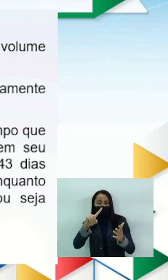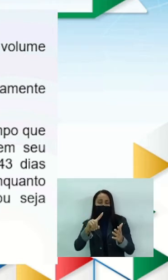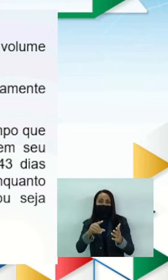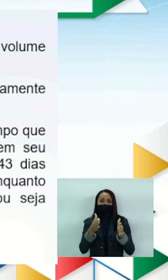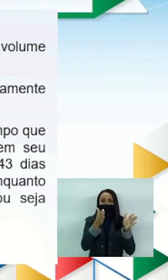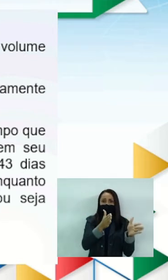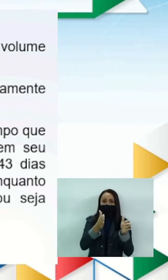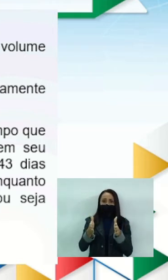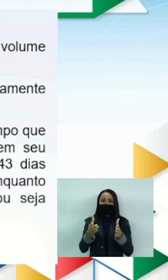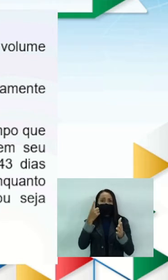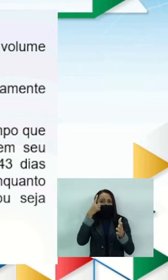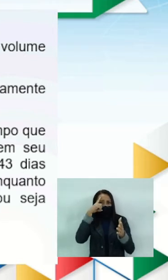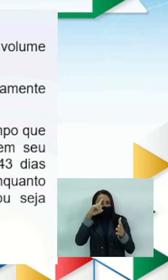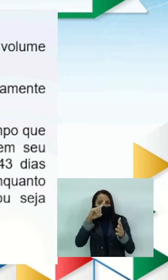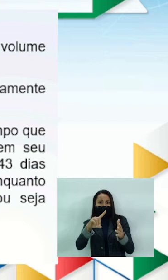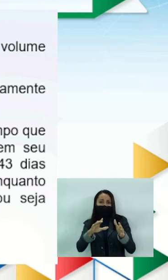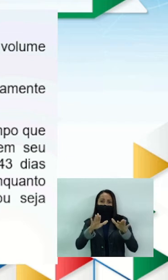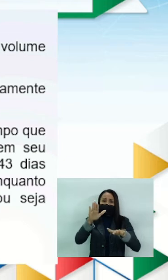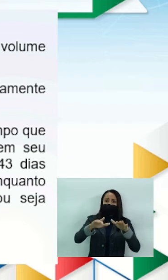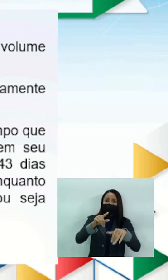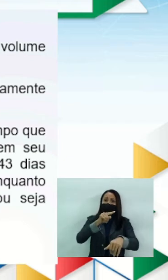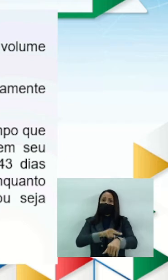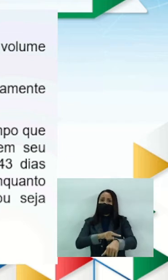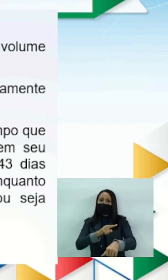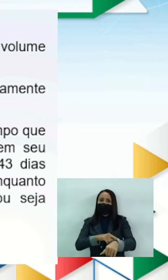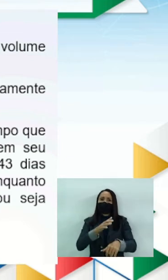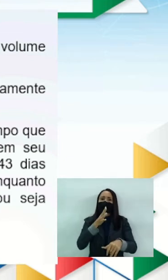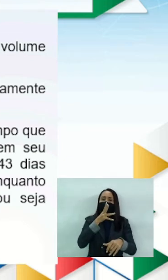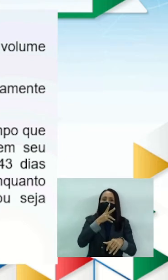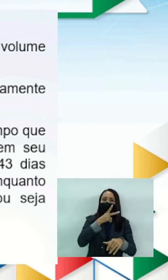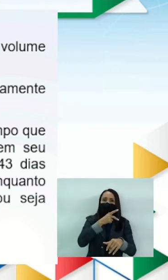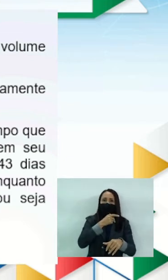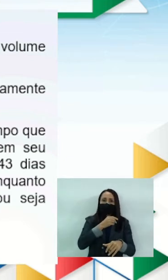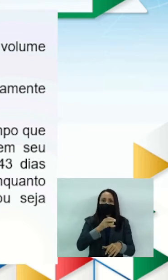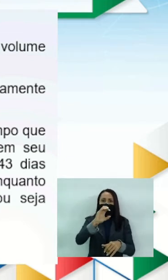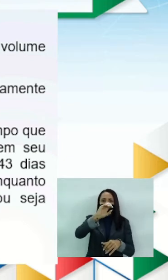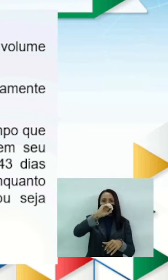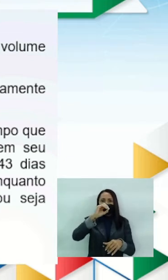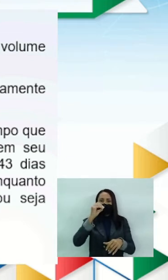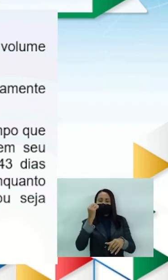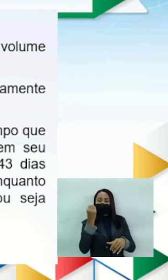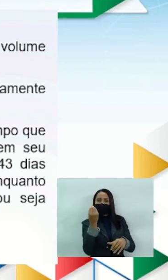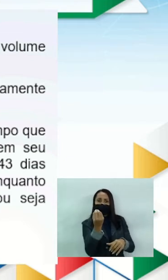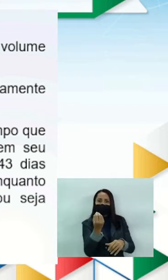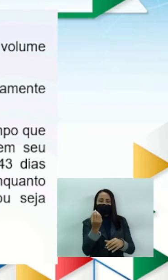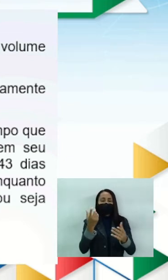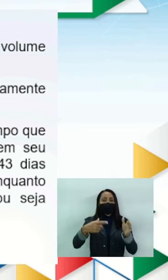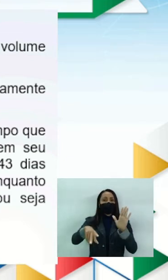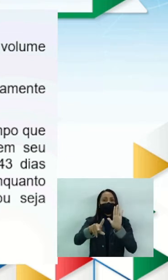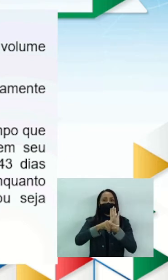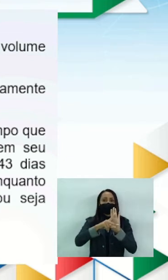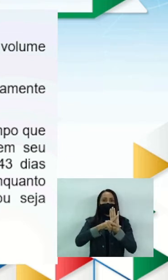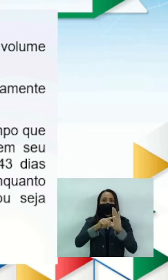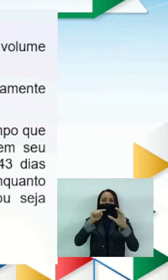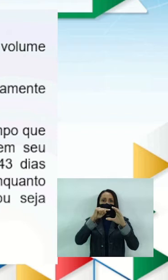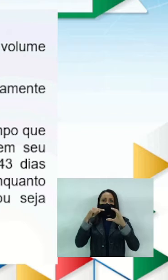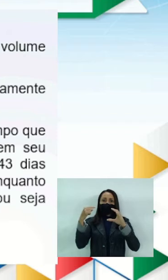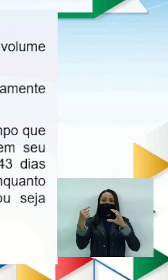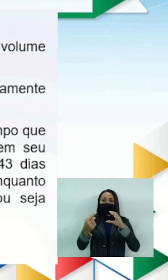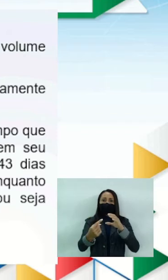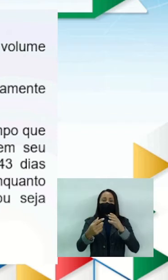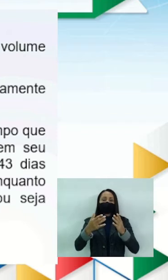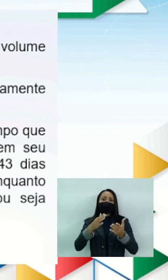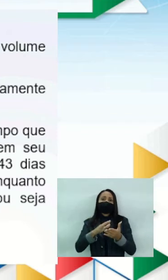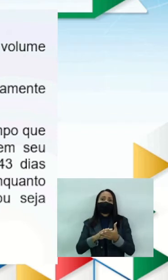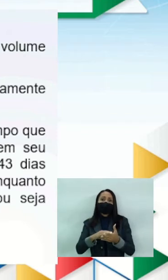dia depende do tempo que um planeta demora para dar uma volta completa em seu próprio eixo. Por exemplo, um dia em Vênus